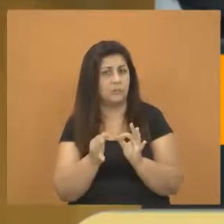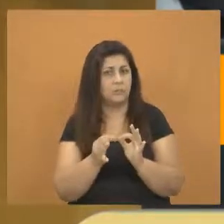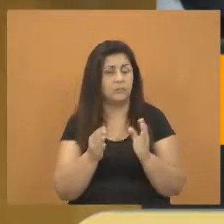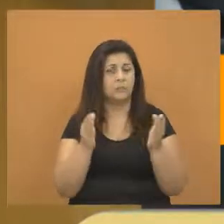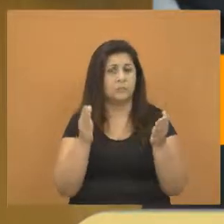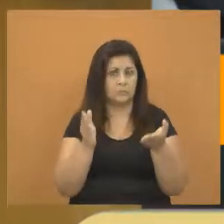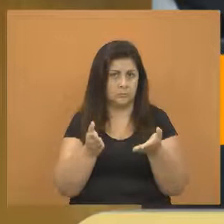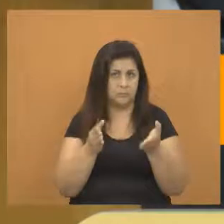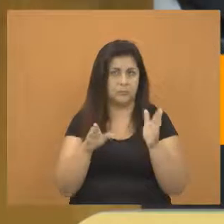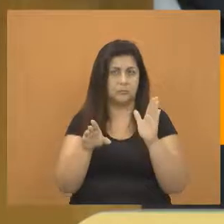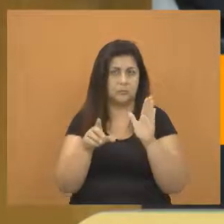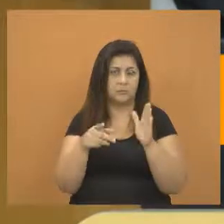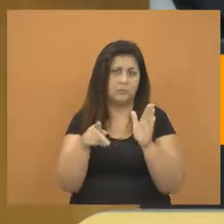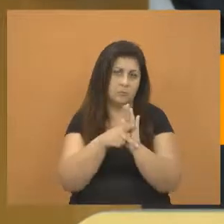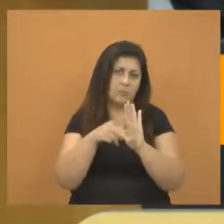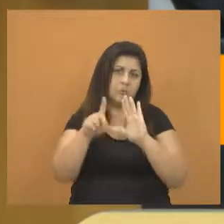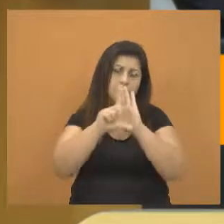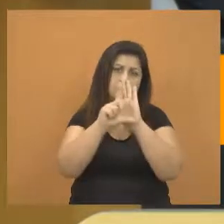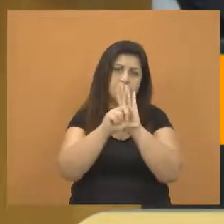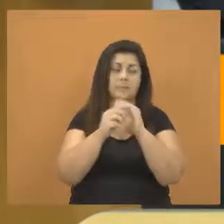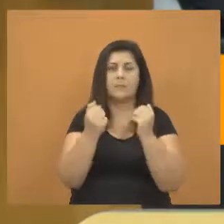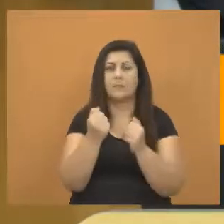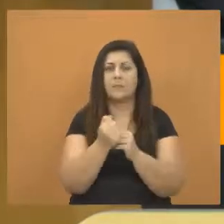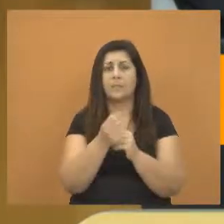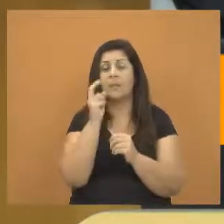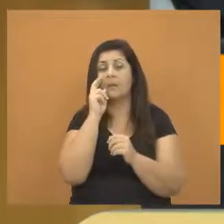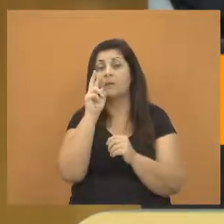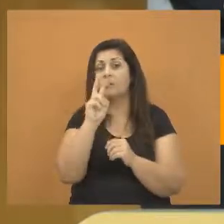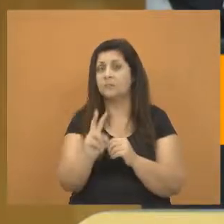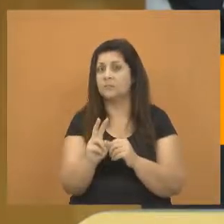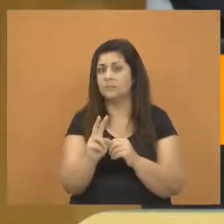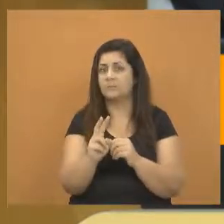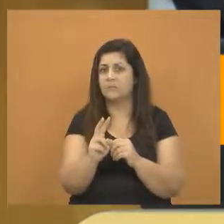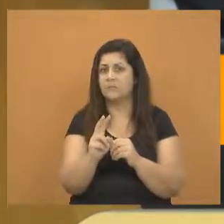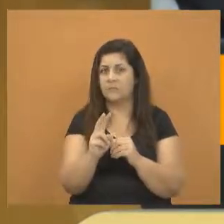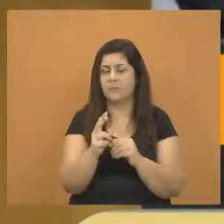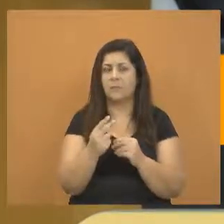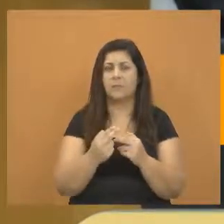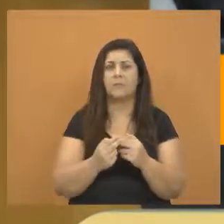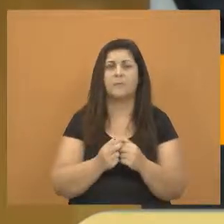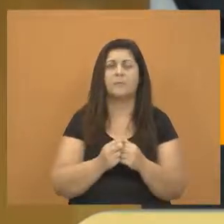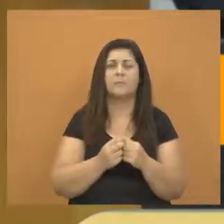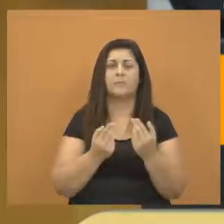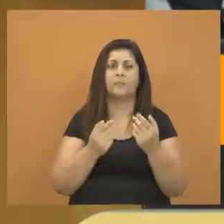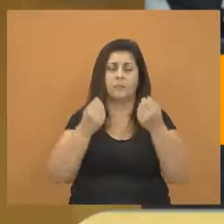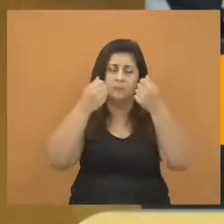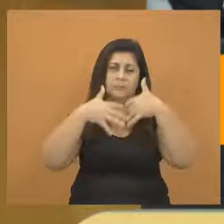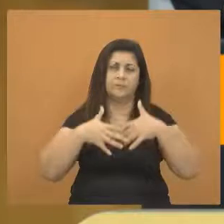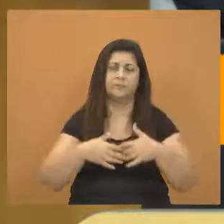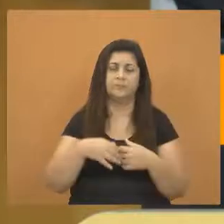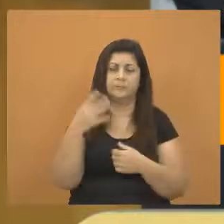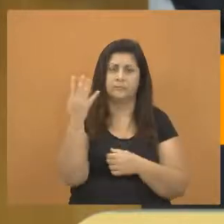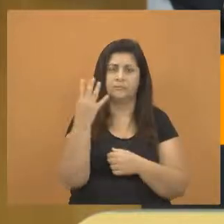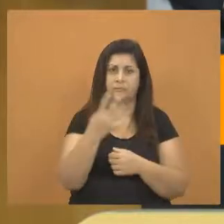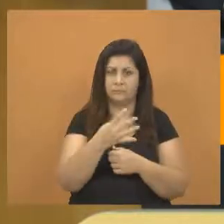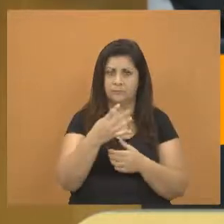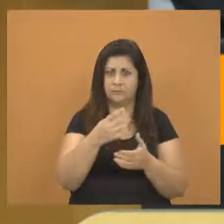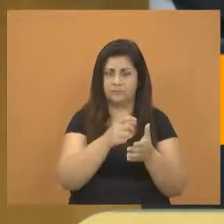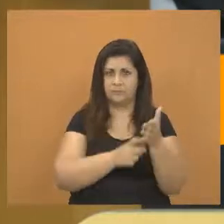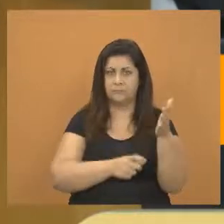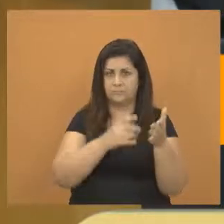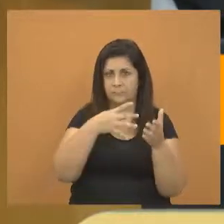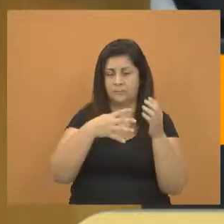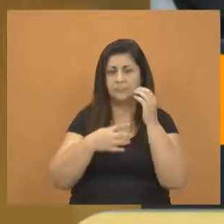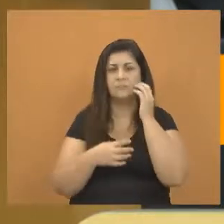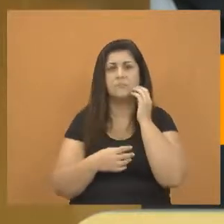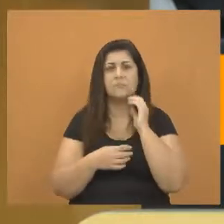lei, observado o disposto no caput deste artigo. Parágrafo 4º. As metas